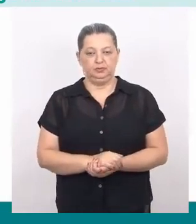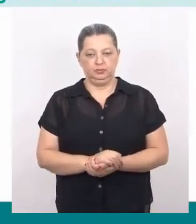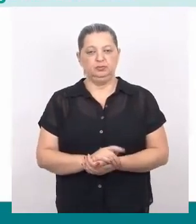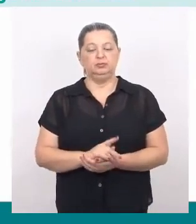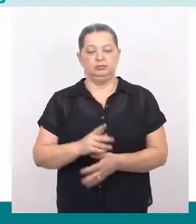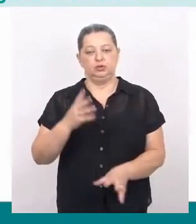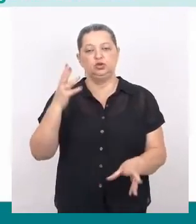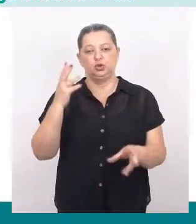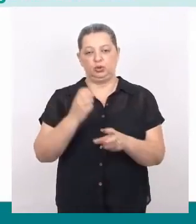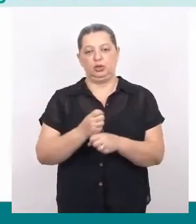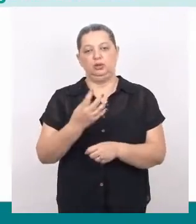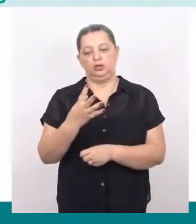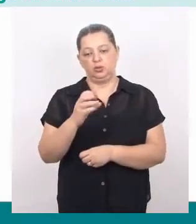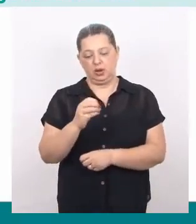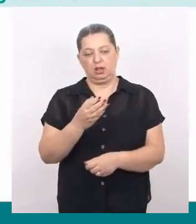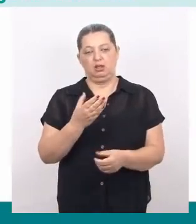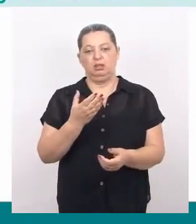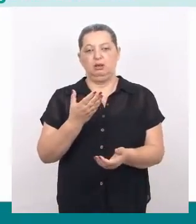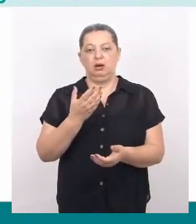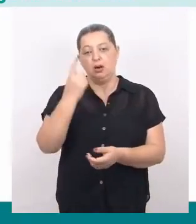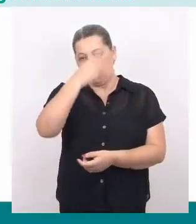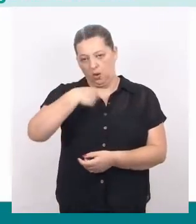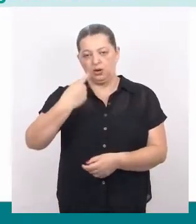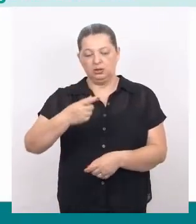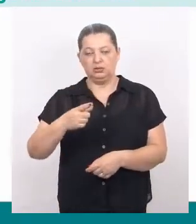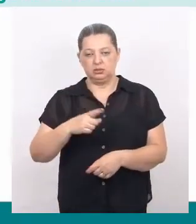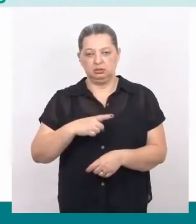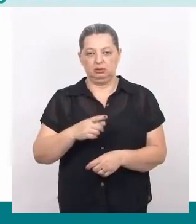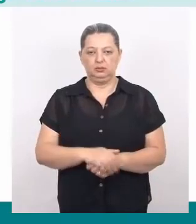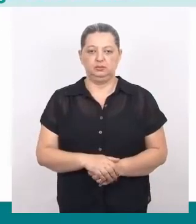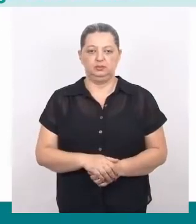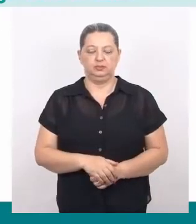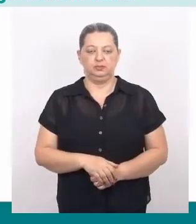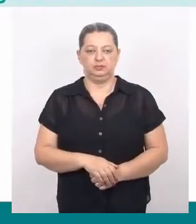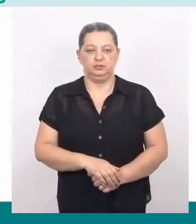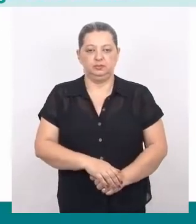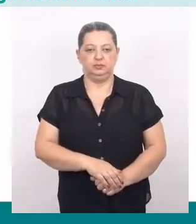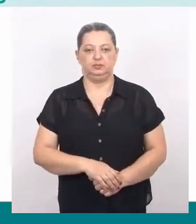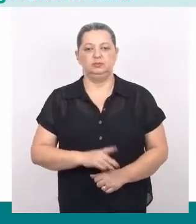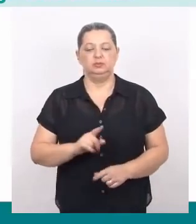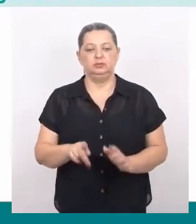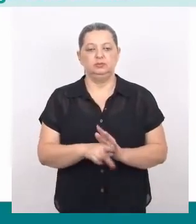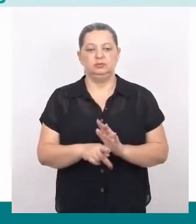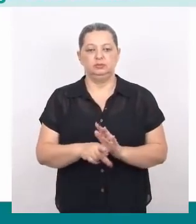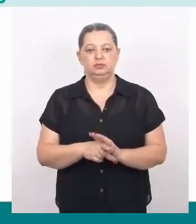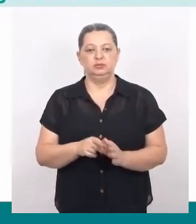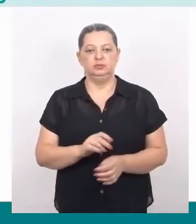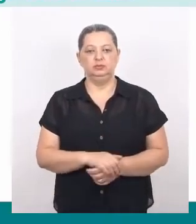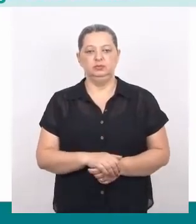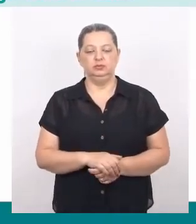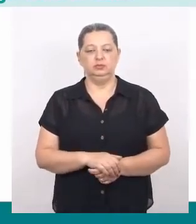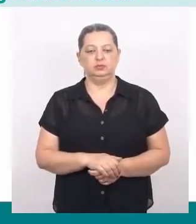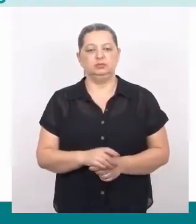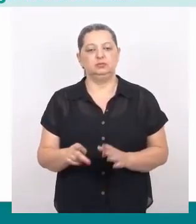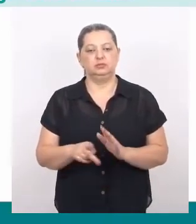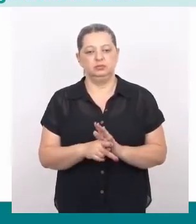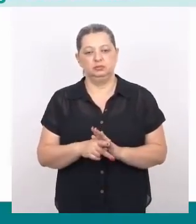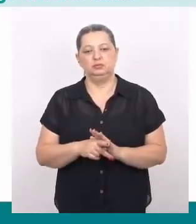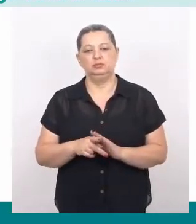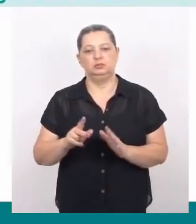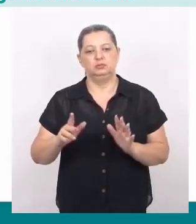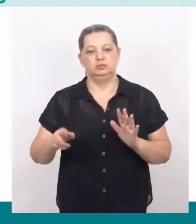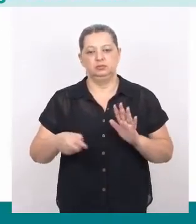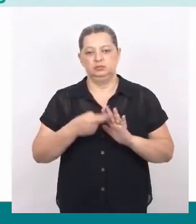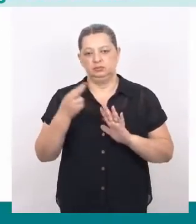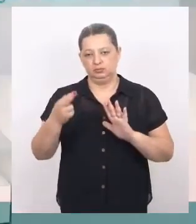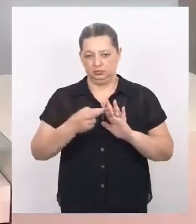horas que ela tem. Isso sairá em resolução, eu estou vendo que vocês estão pedindo aqui a resolução, isso estará em resolução, e